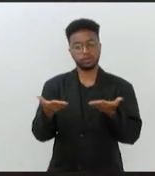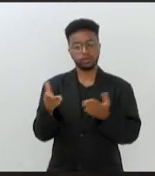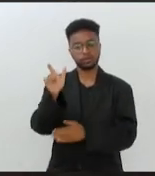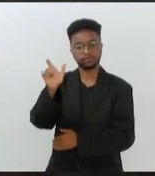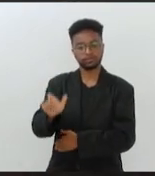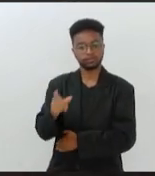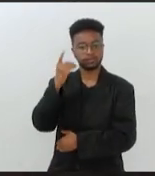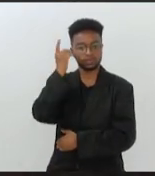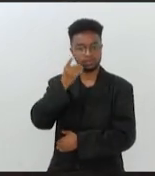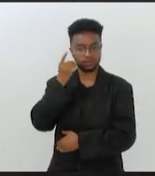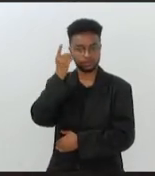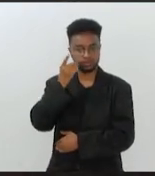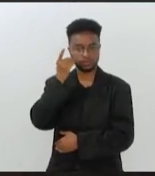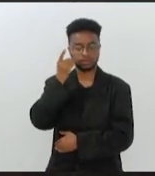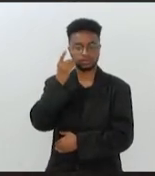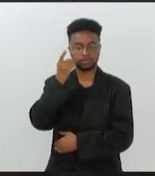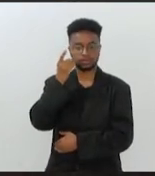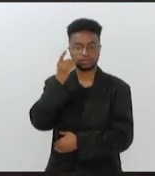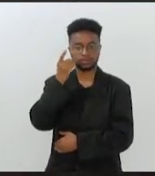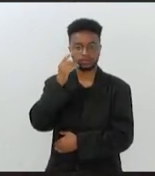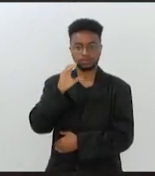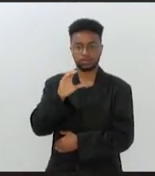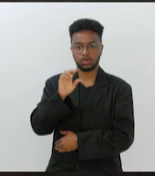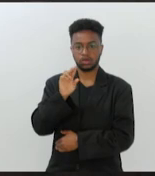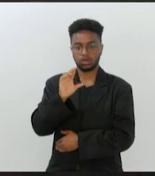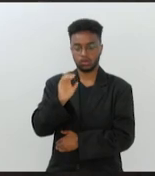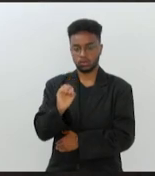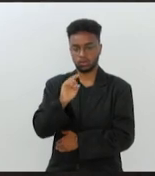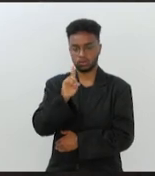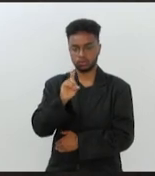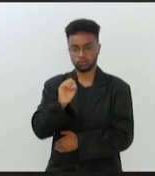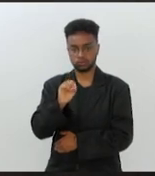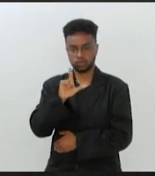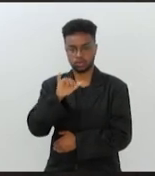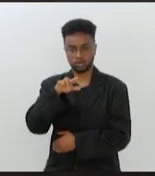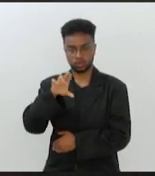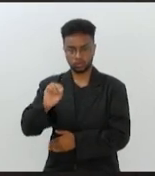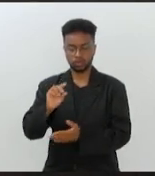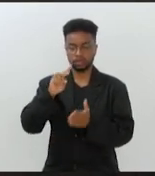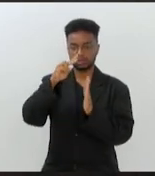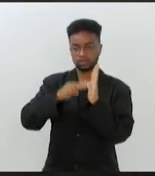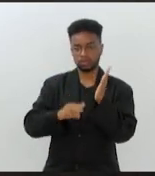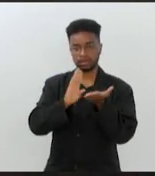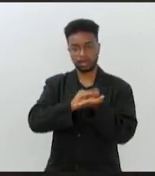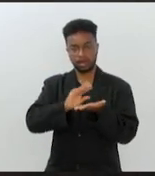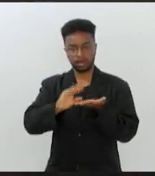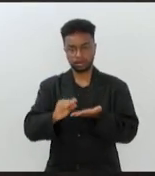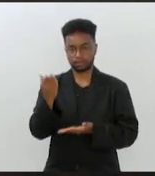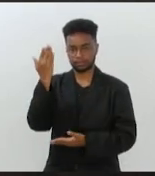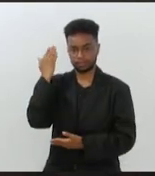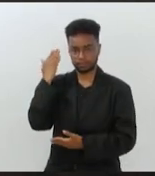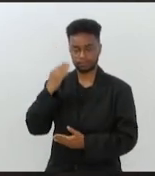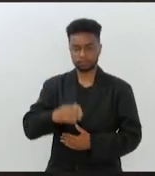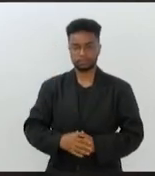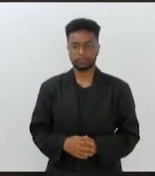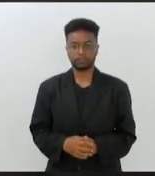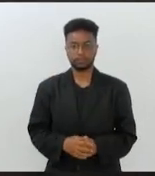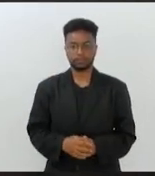senhor deputado Cozzolino para fazer a leitura da ata da